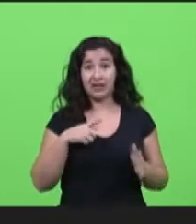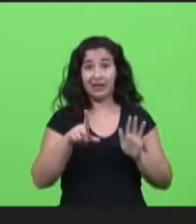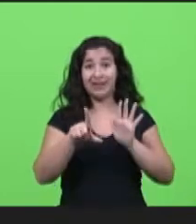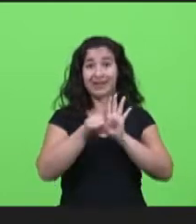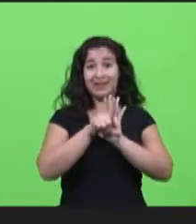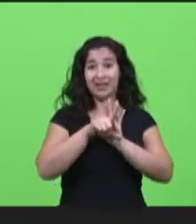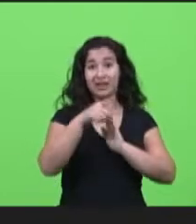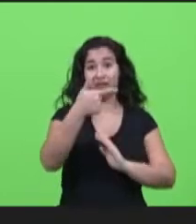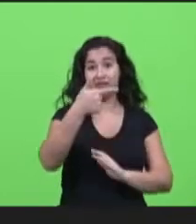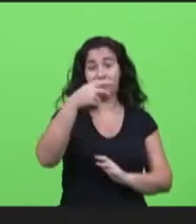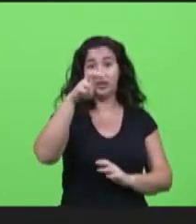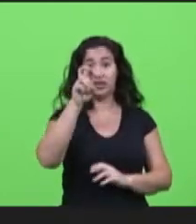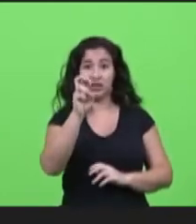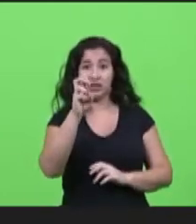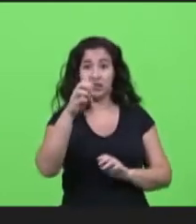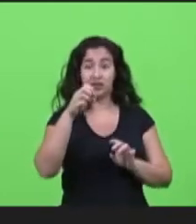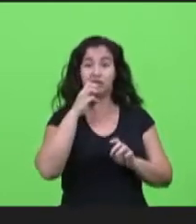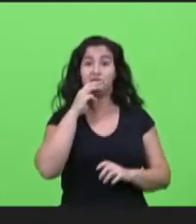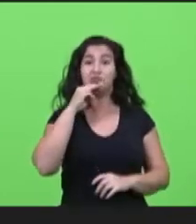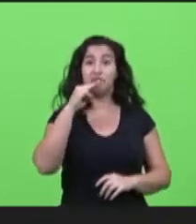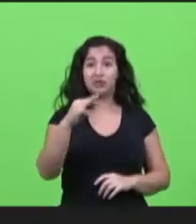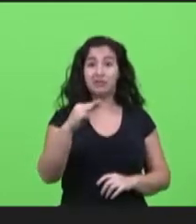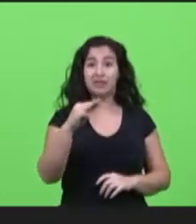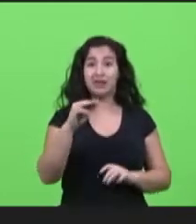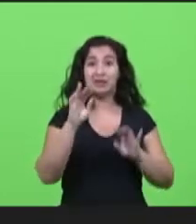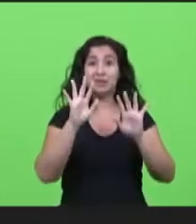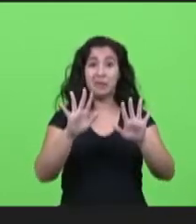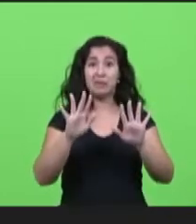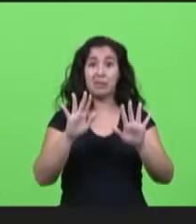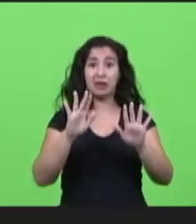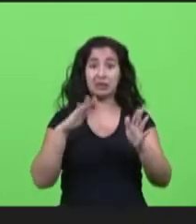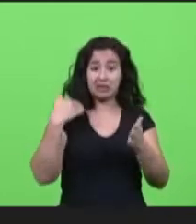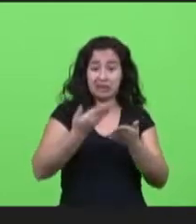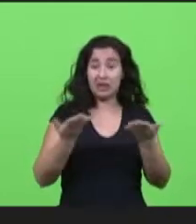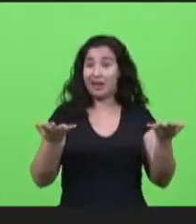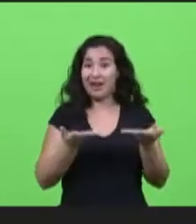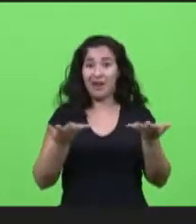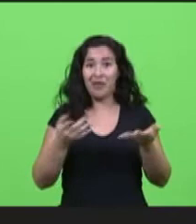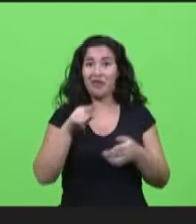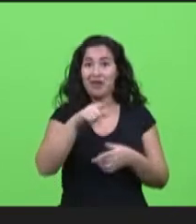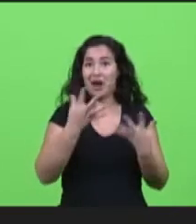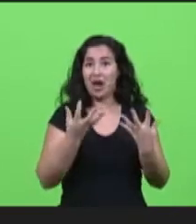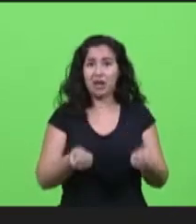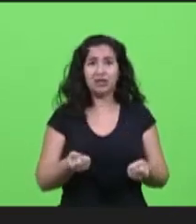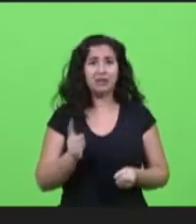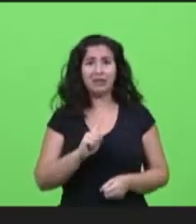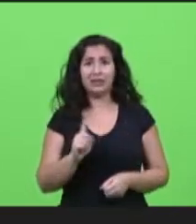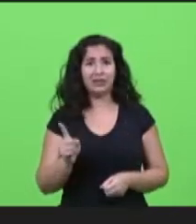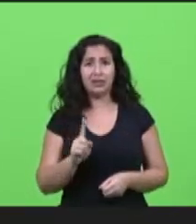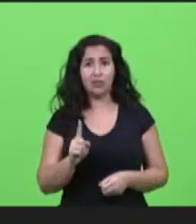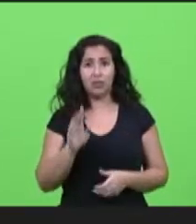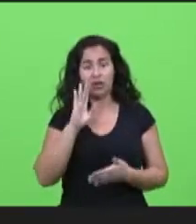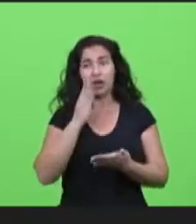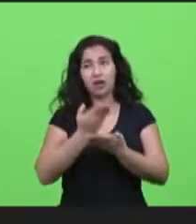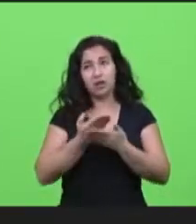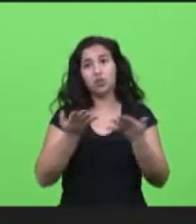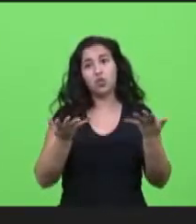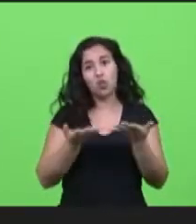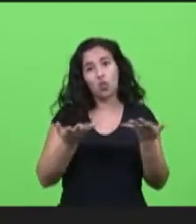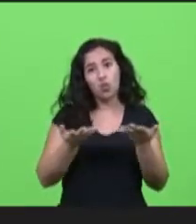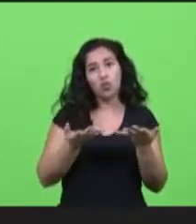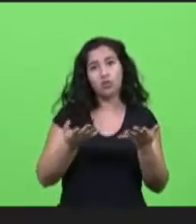até agora ela não foi sancionada. Então, eu acredito que a votação da matéria hoje,